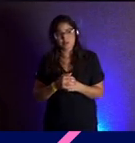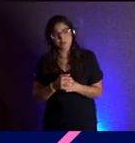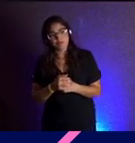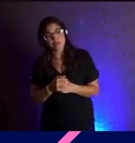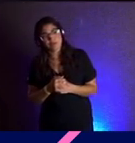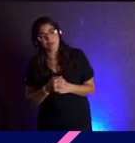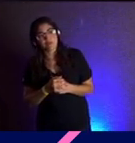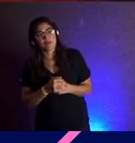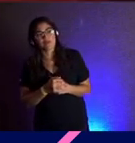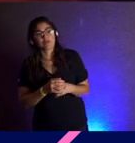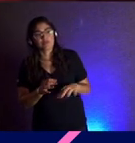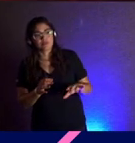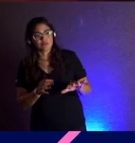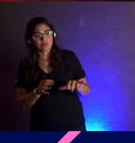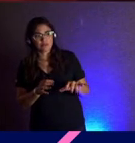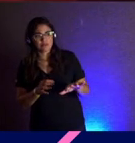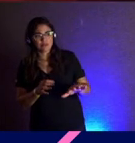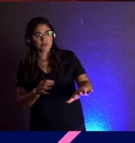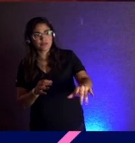da iluminação, tá.